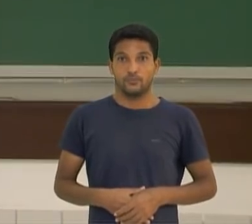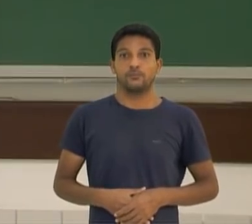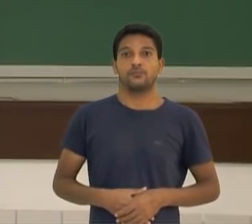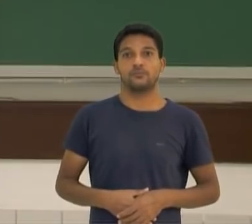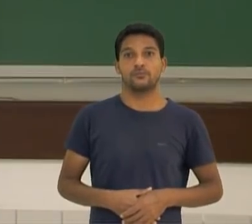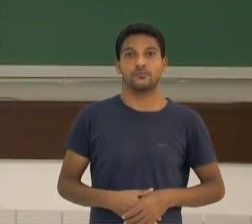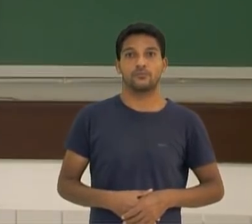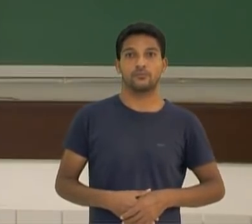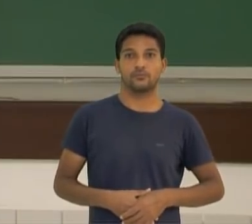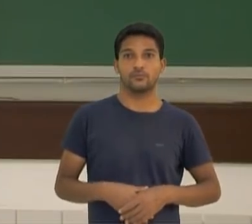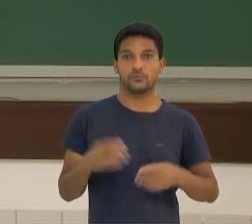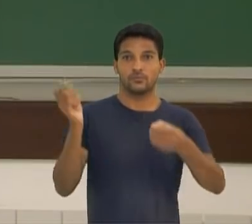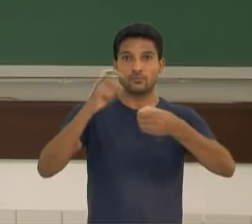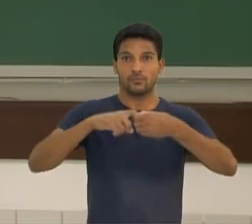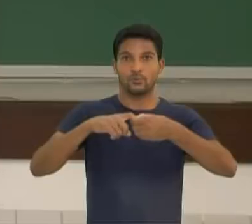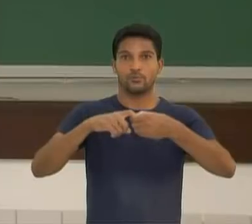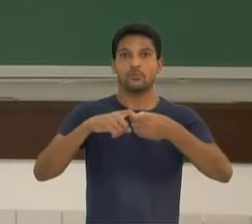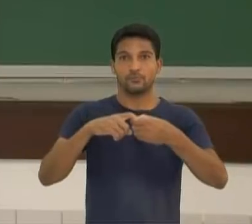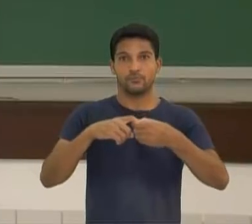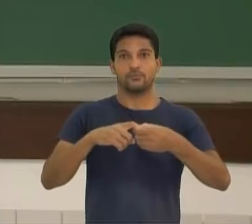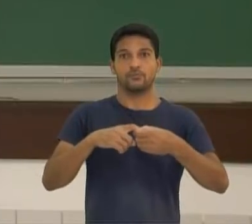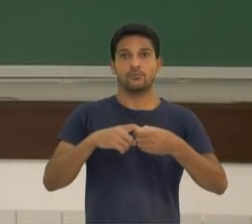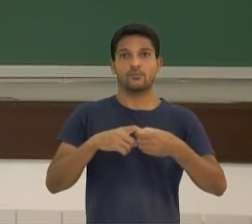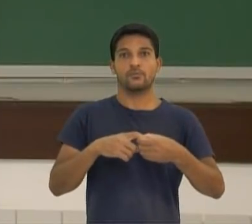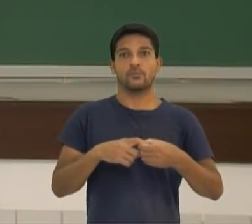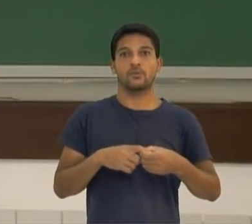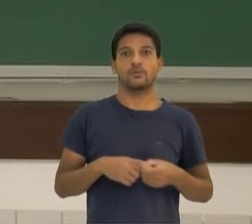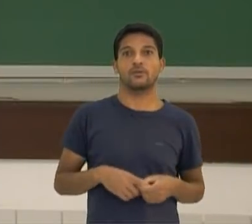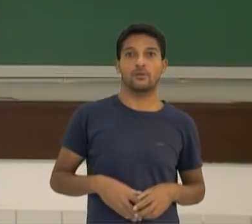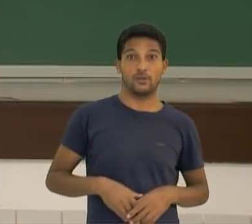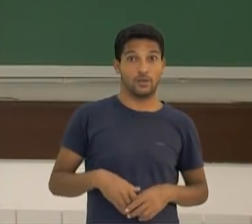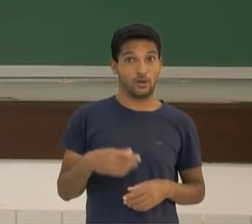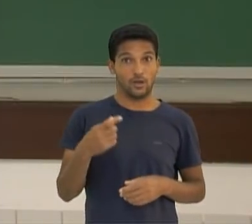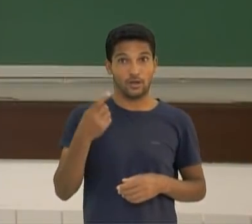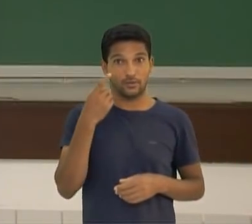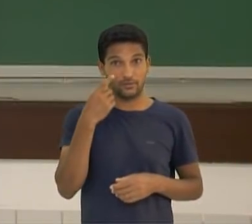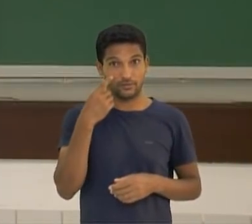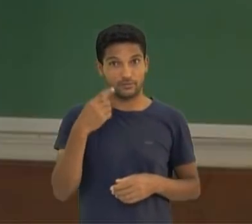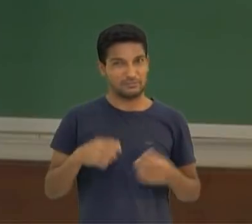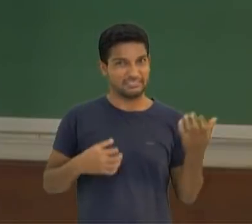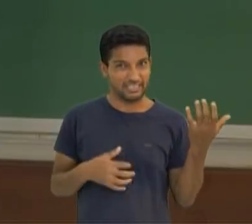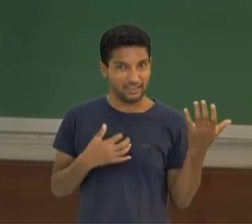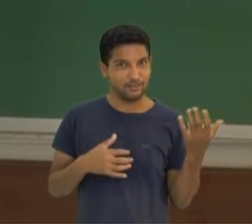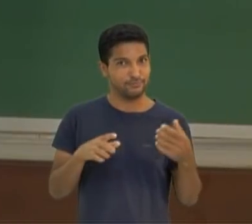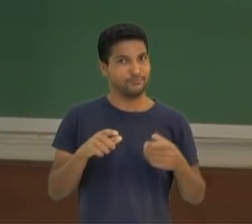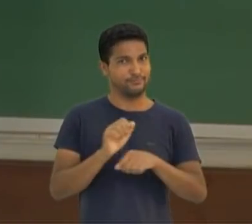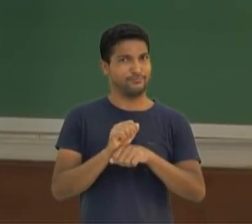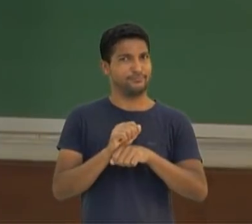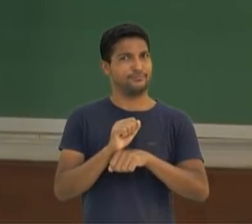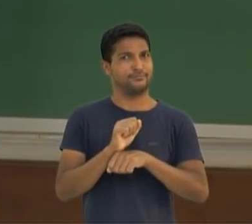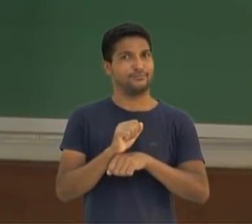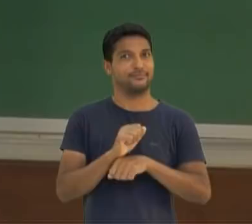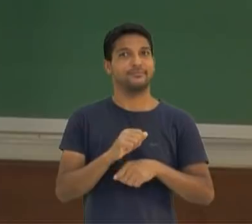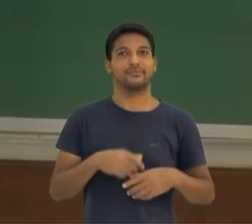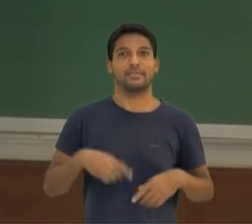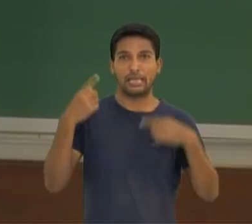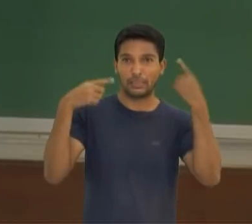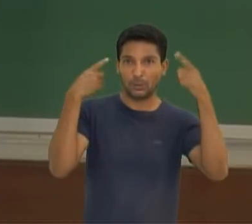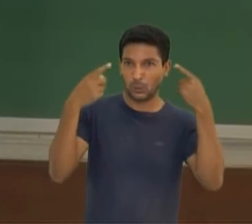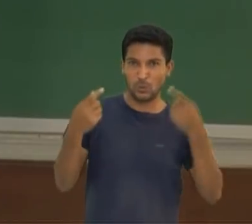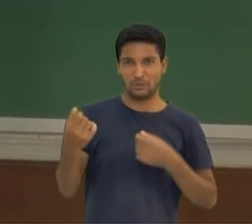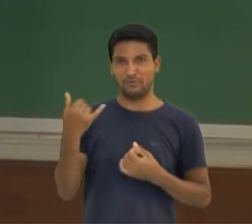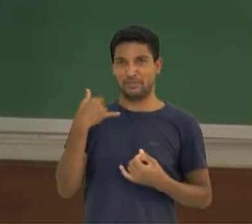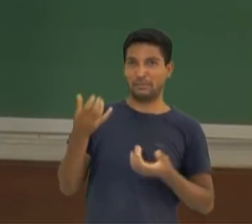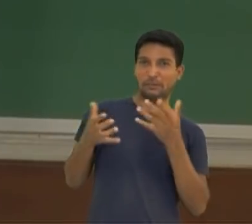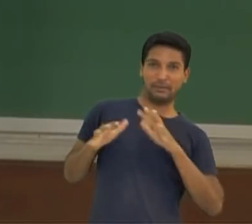Muito bem, galera, voltamos para de tocar evidências, né? E nessa loucura, pra te dizer que não te quero, vá!